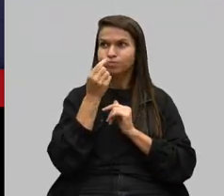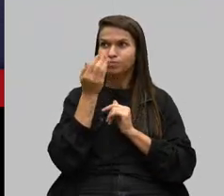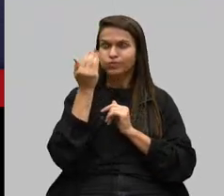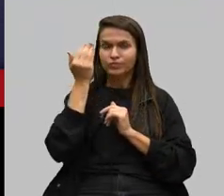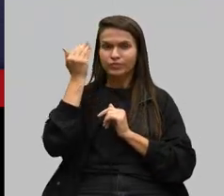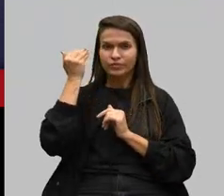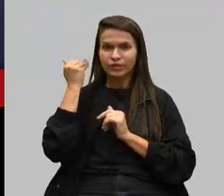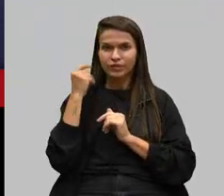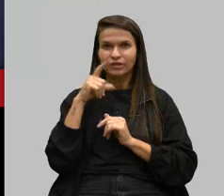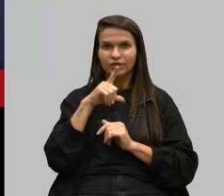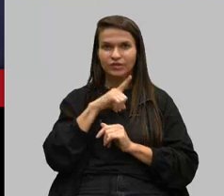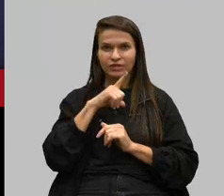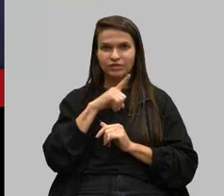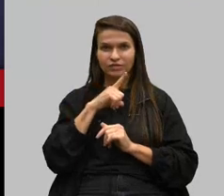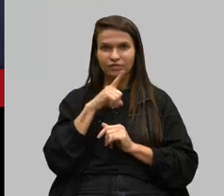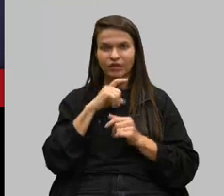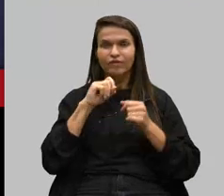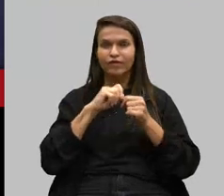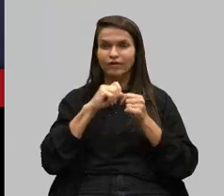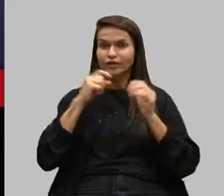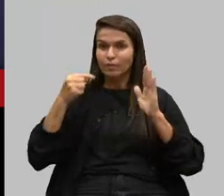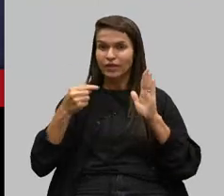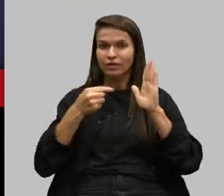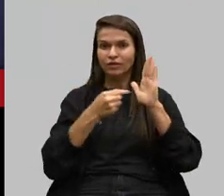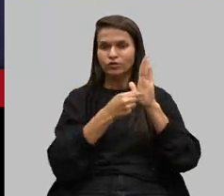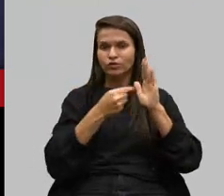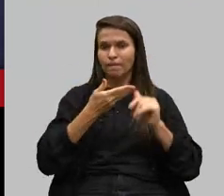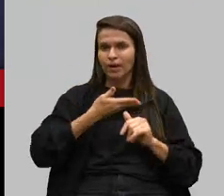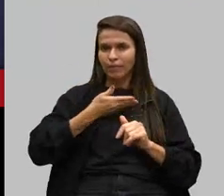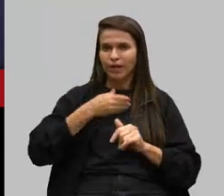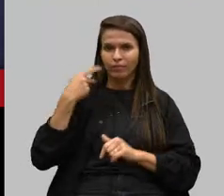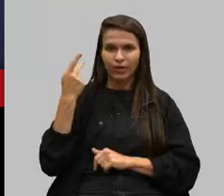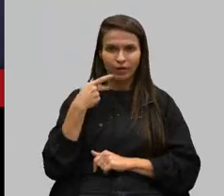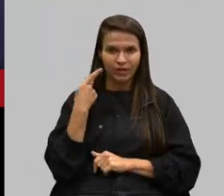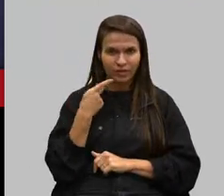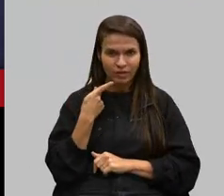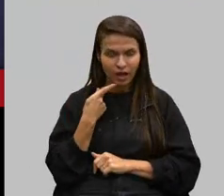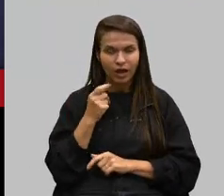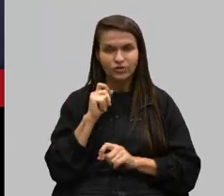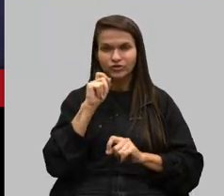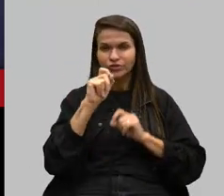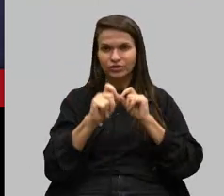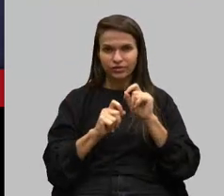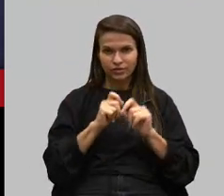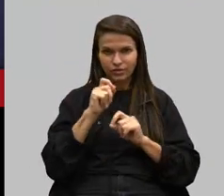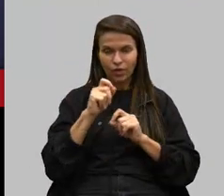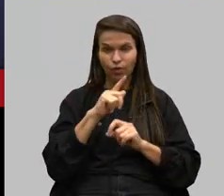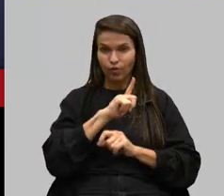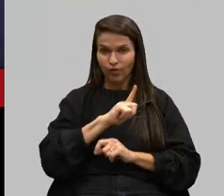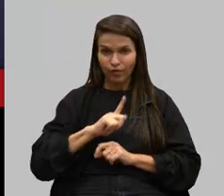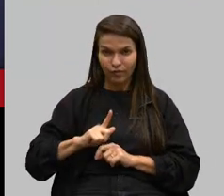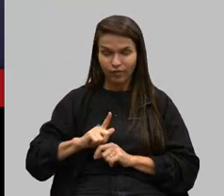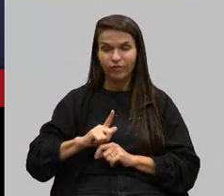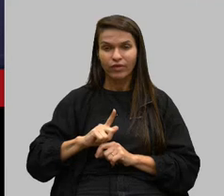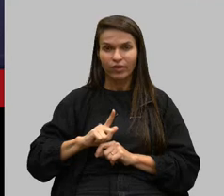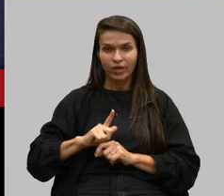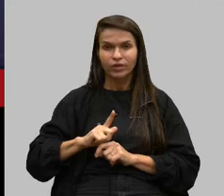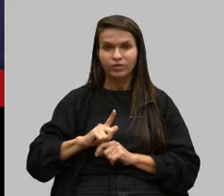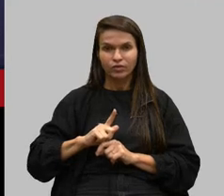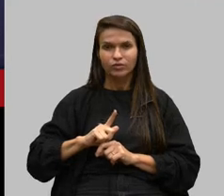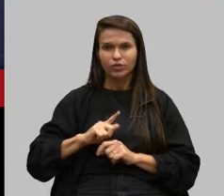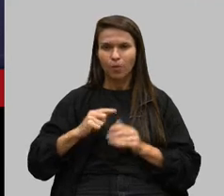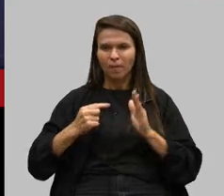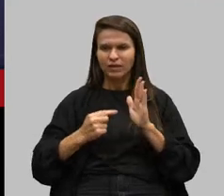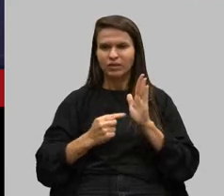casa foi feita uma denúncia por um colega parlamentar de que o o governo estaria denúncia de